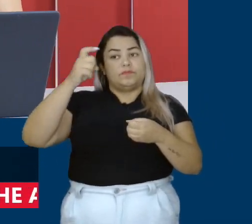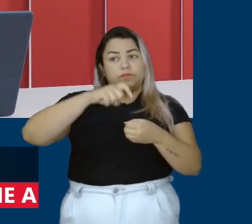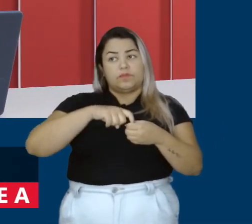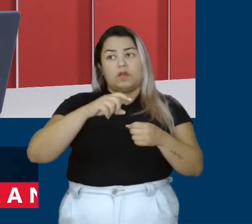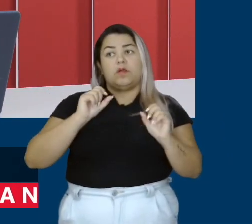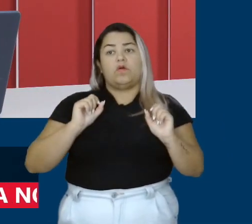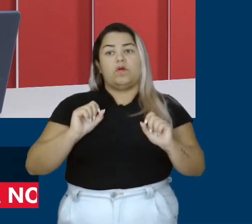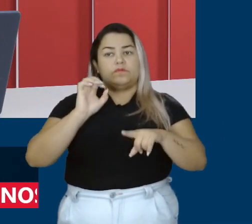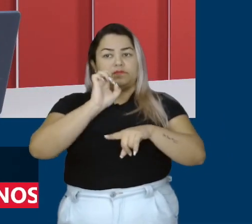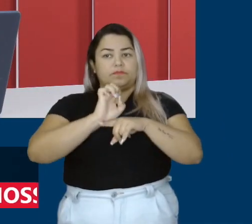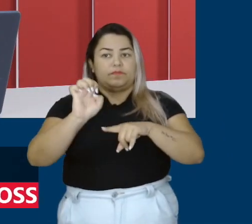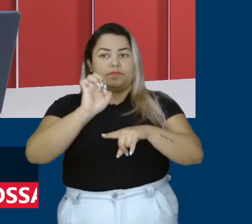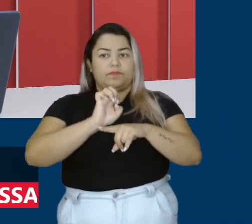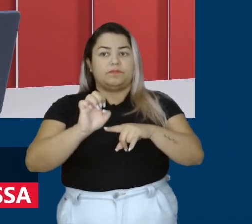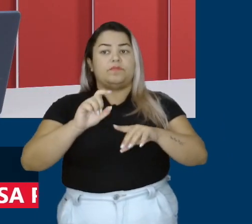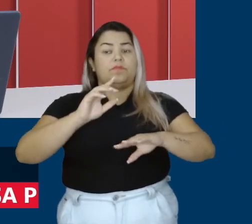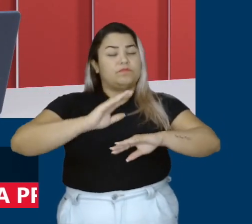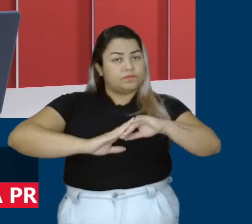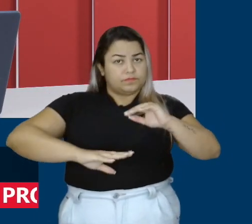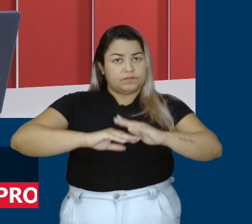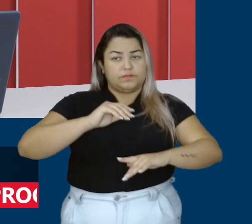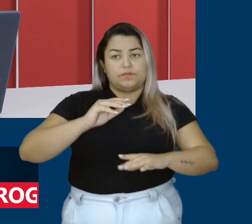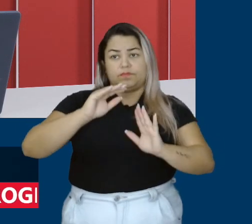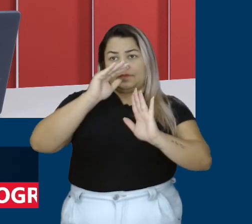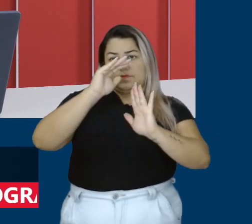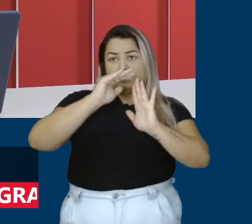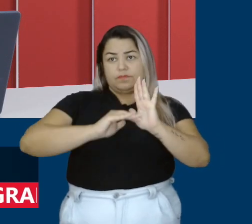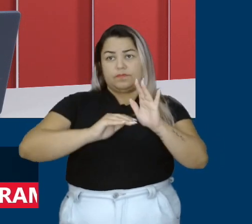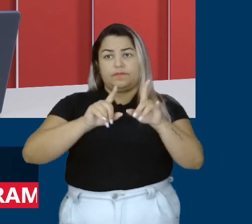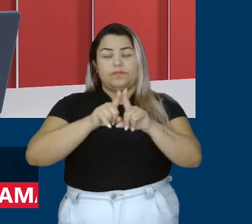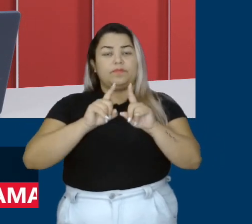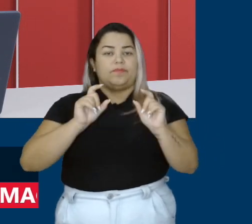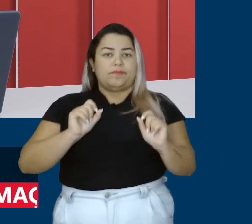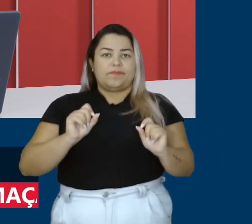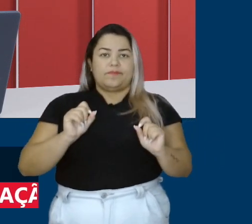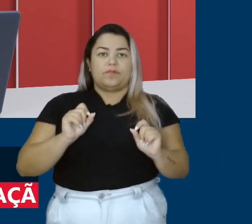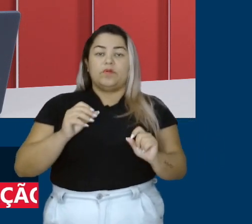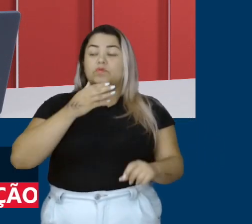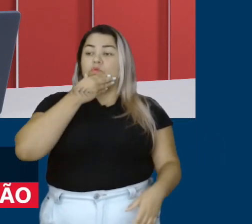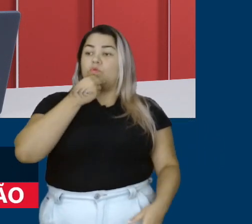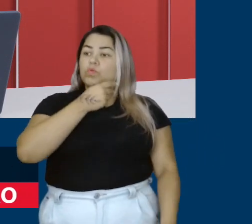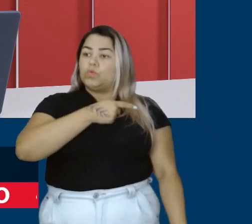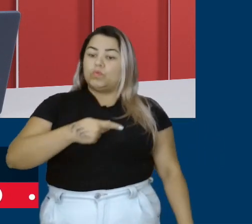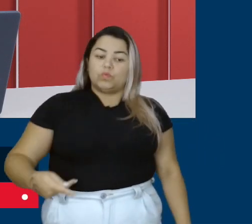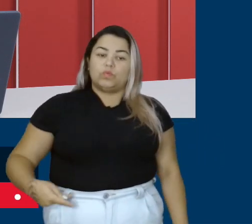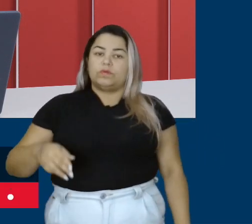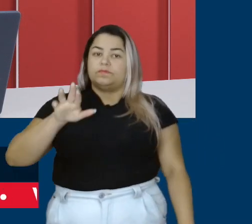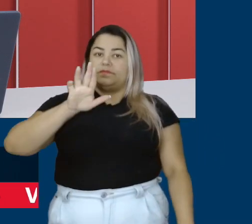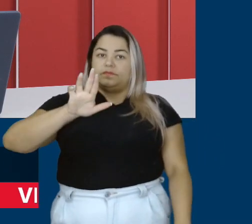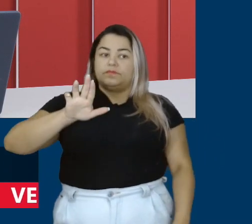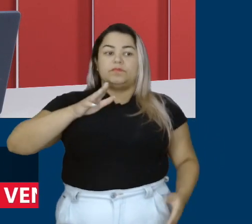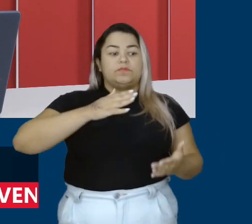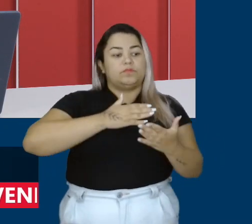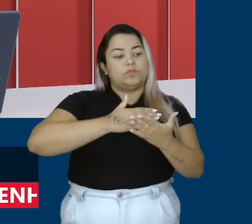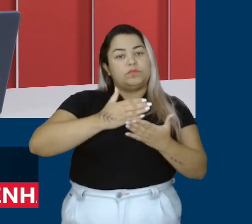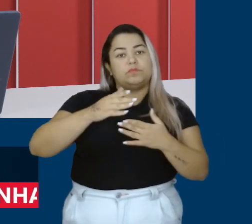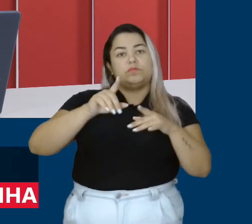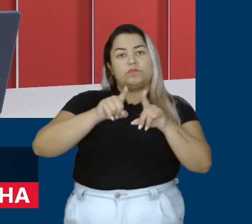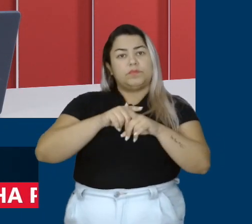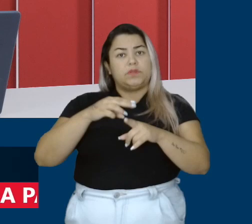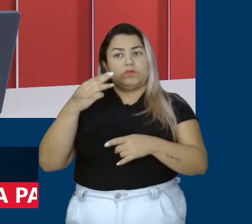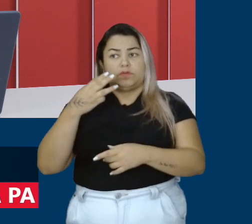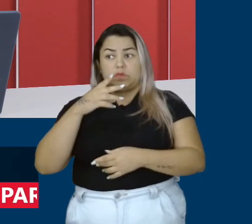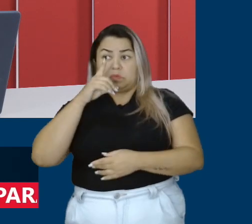qual era o estado, né, qual era a situação do programa de cisternas quando o presidente Lula começou esse terceiro